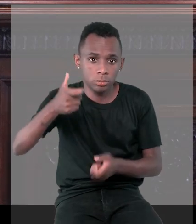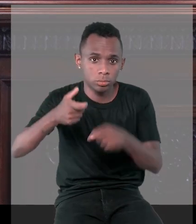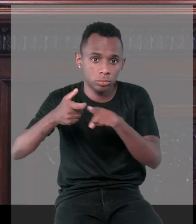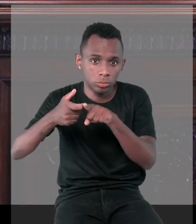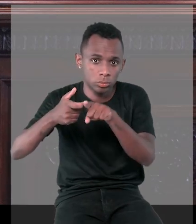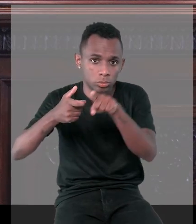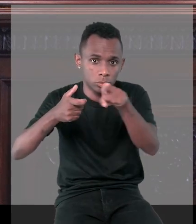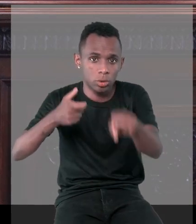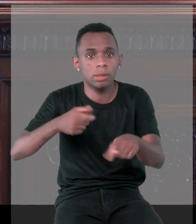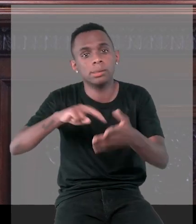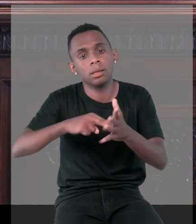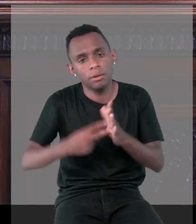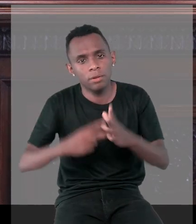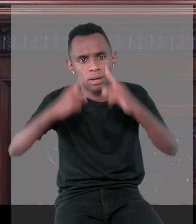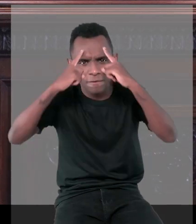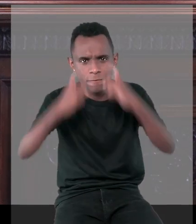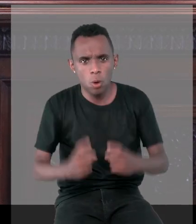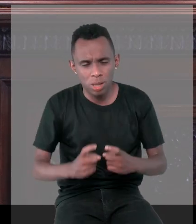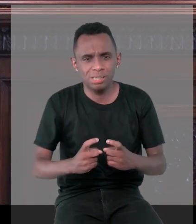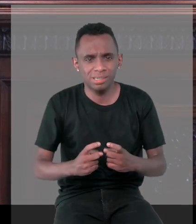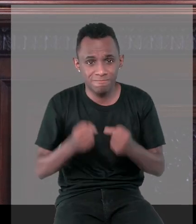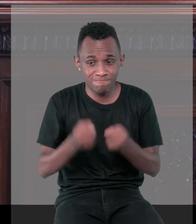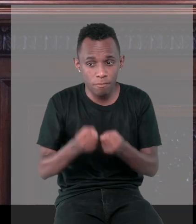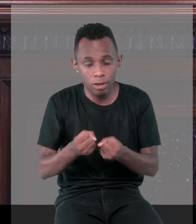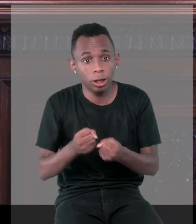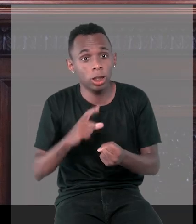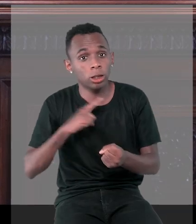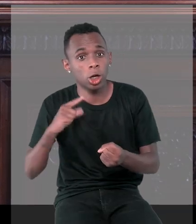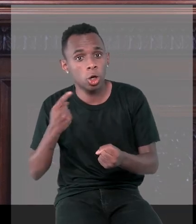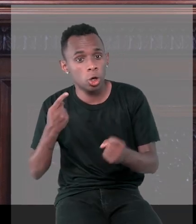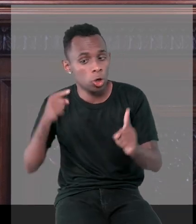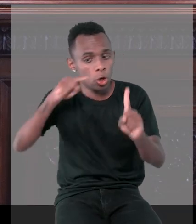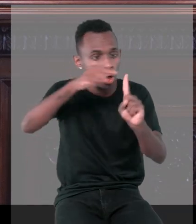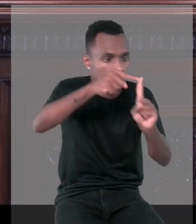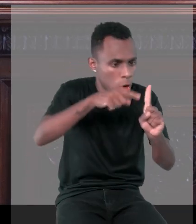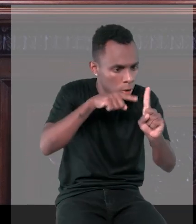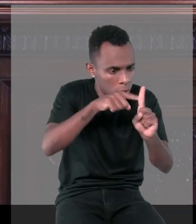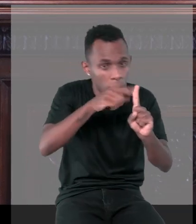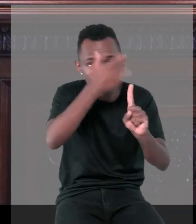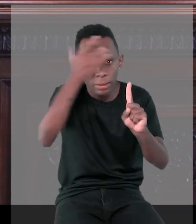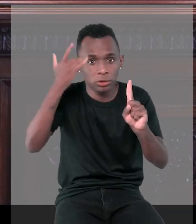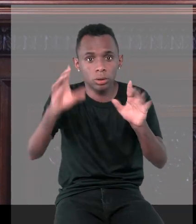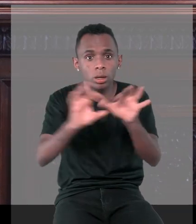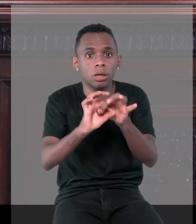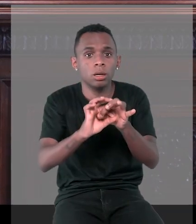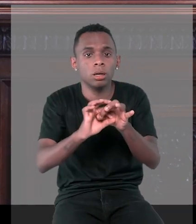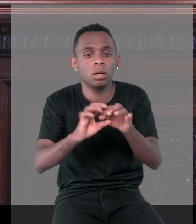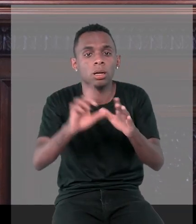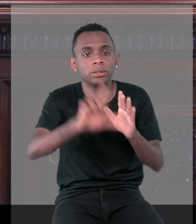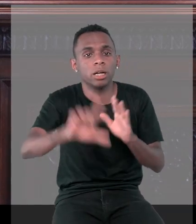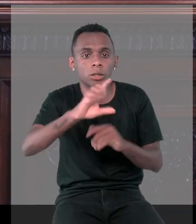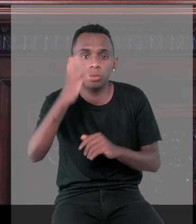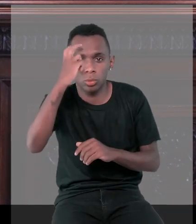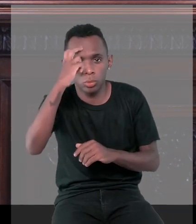que é o índice da violência, da brutalidade, tem como alvo pessoas ligadas à literatura, à cultura,